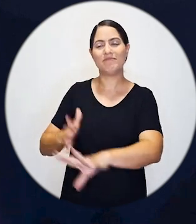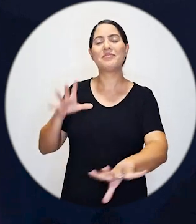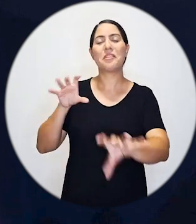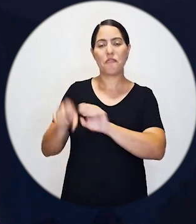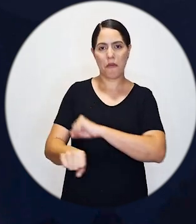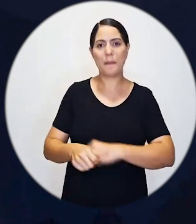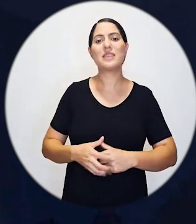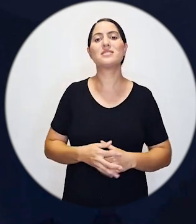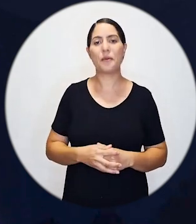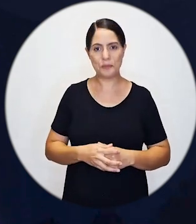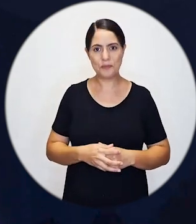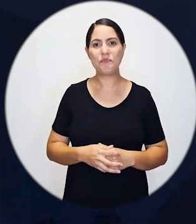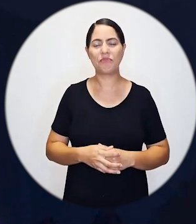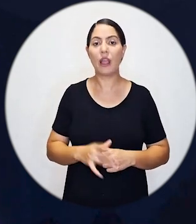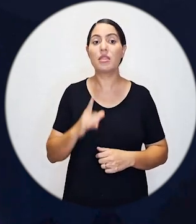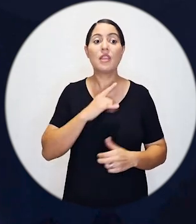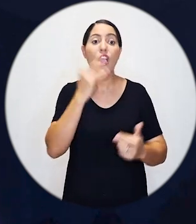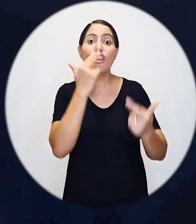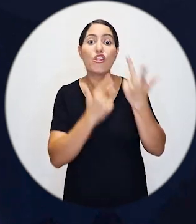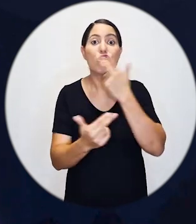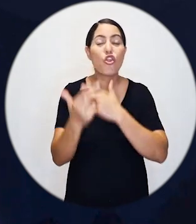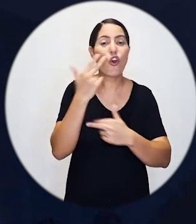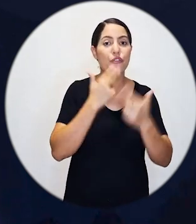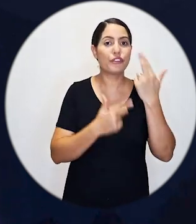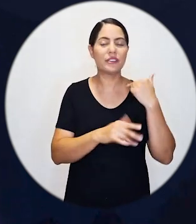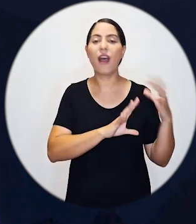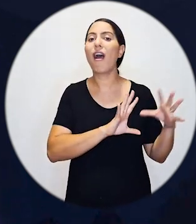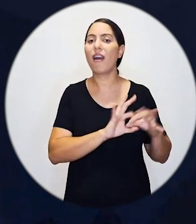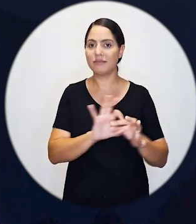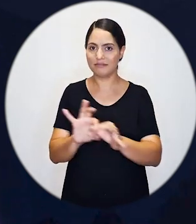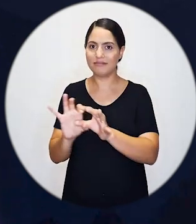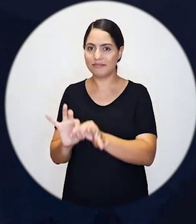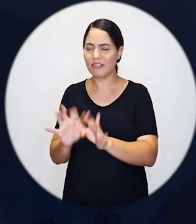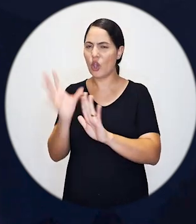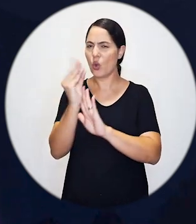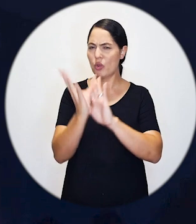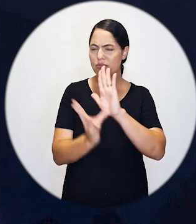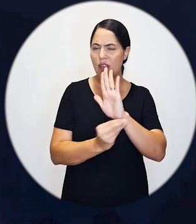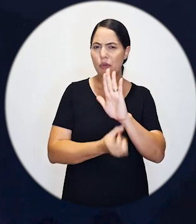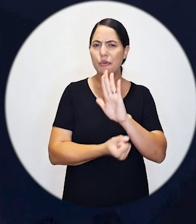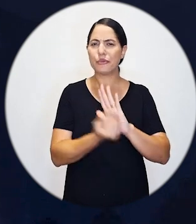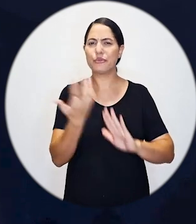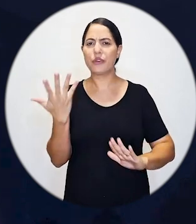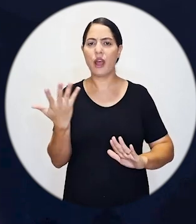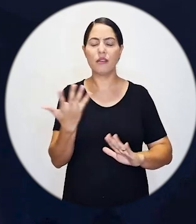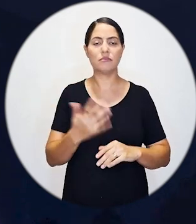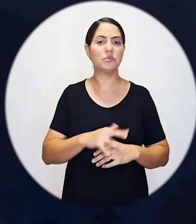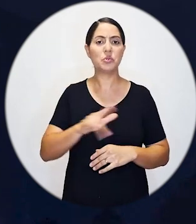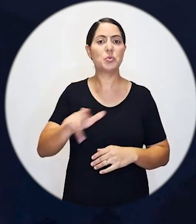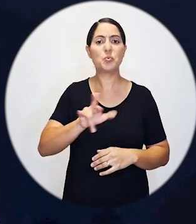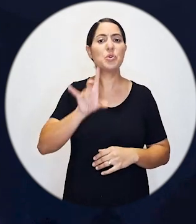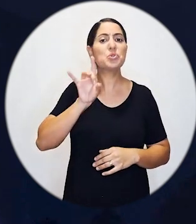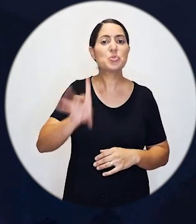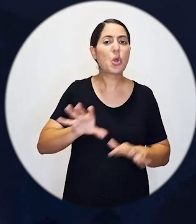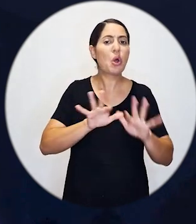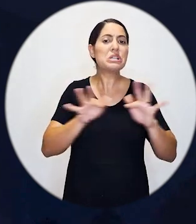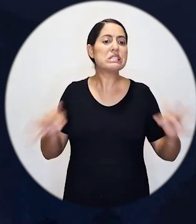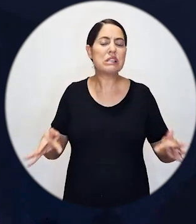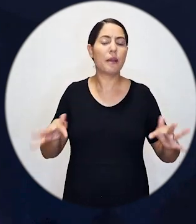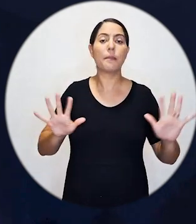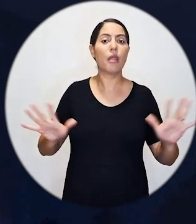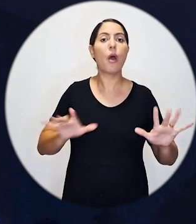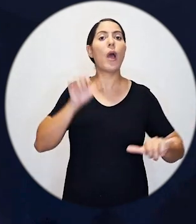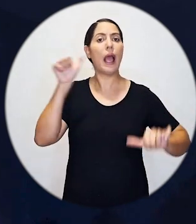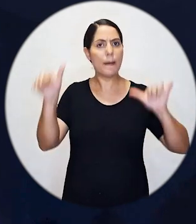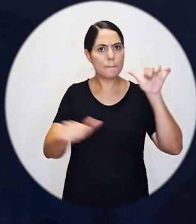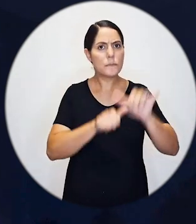à qualificação, à oferta de cursos sobre novidades. O mundo do direito é muito, não é sempre em